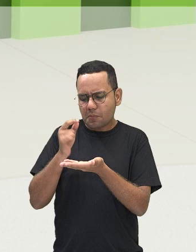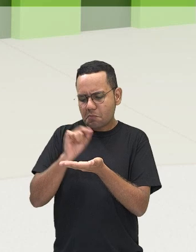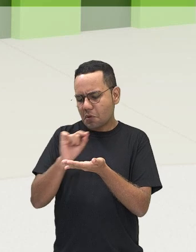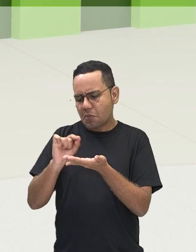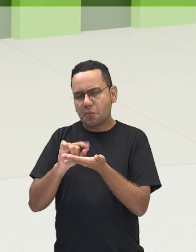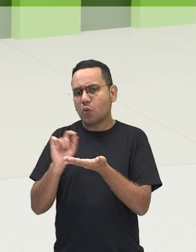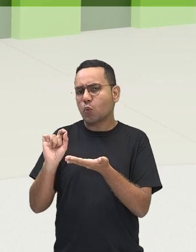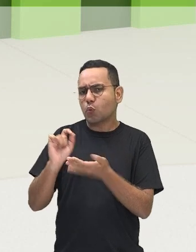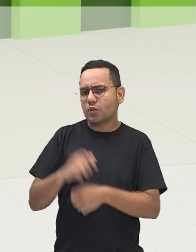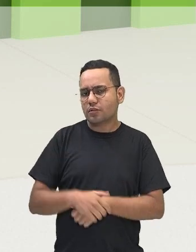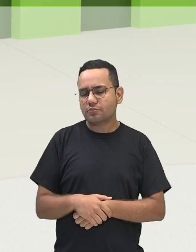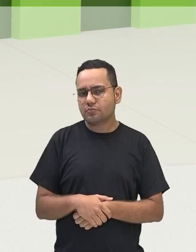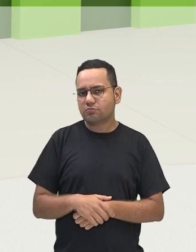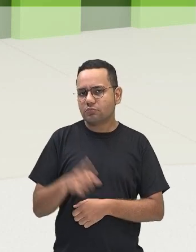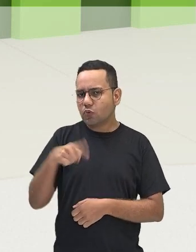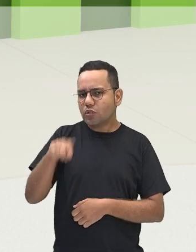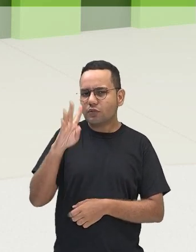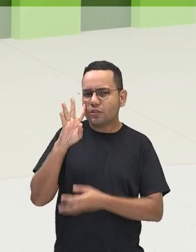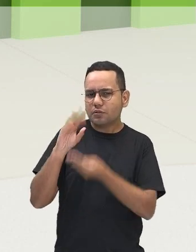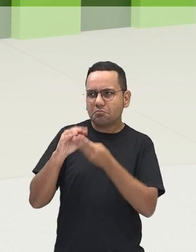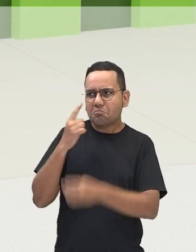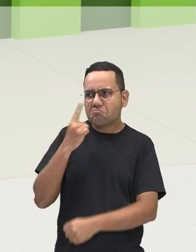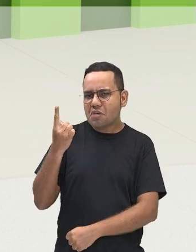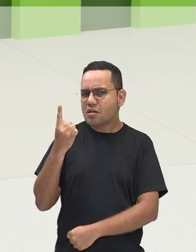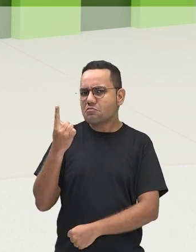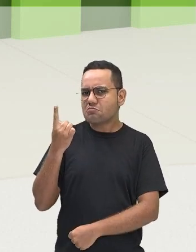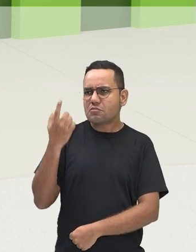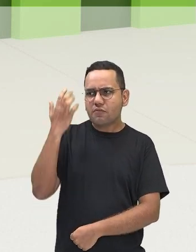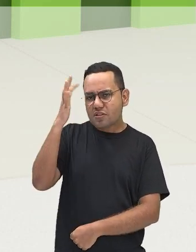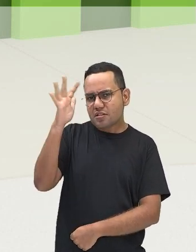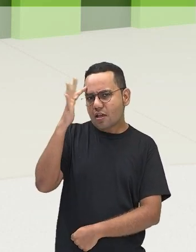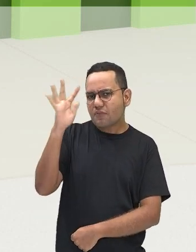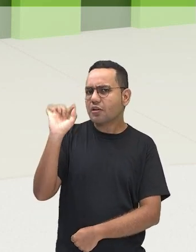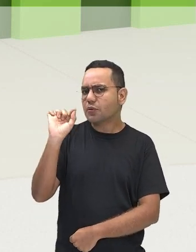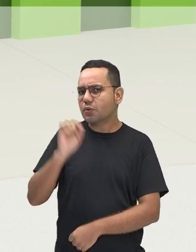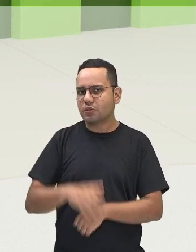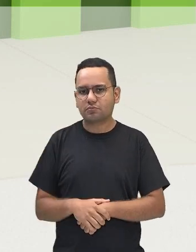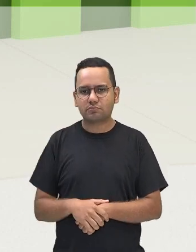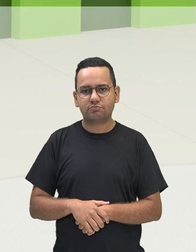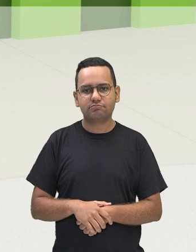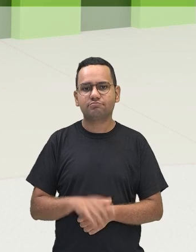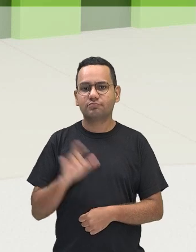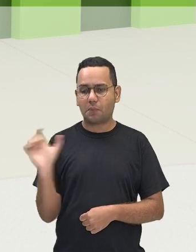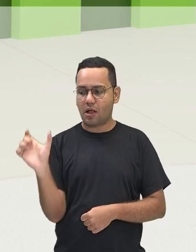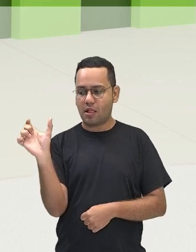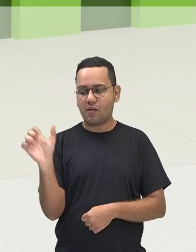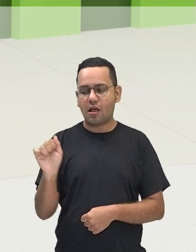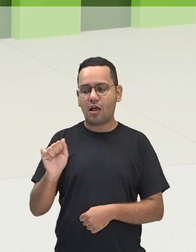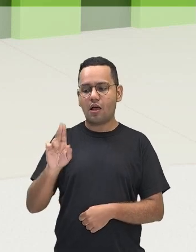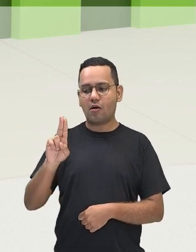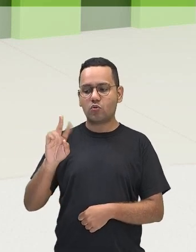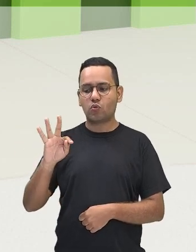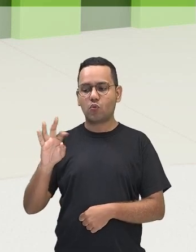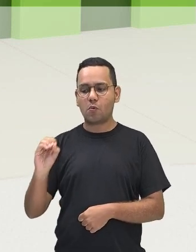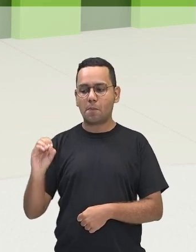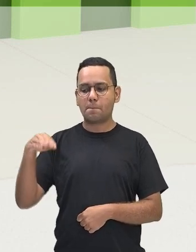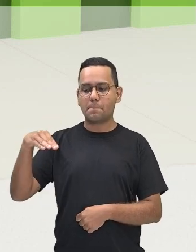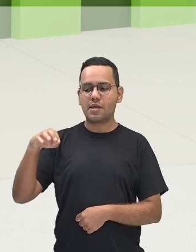ideia, traz a ideia para todos vocês, né? E eu já tenho aqui uma palavra, ó,